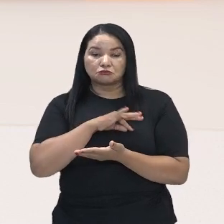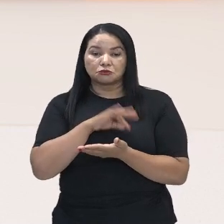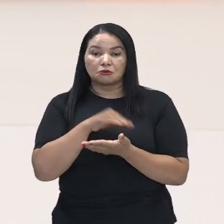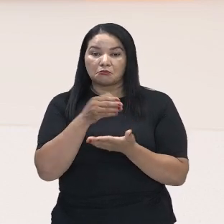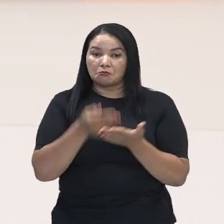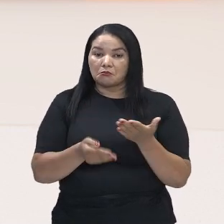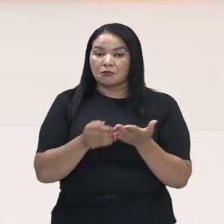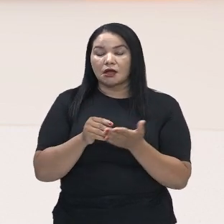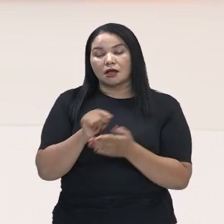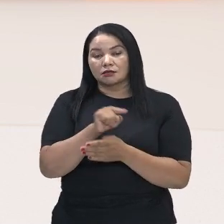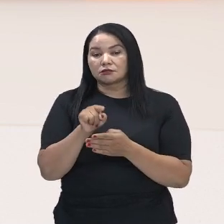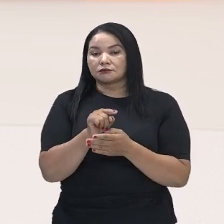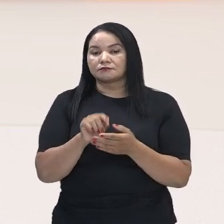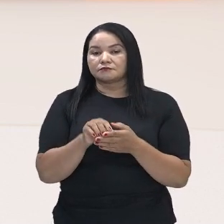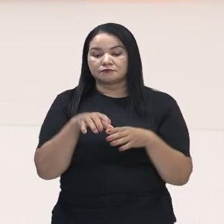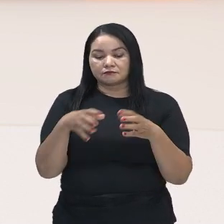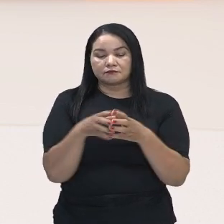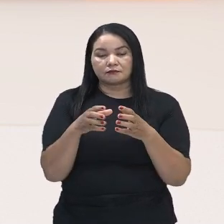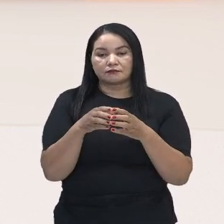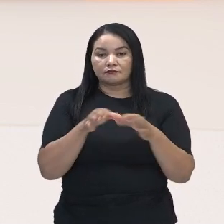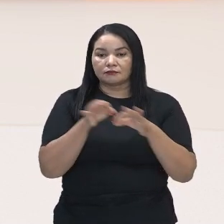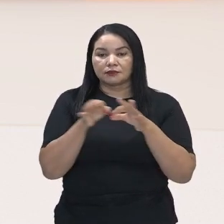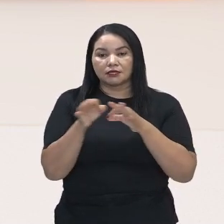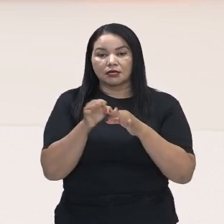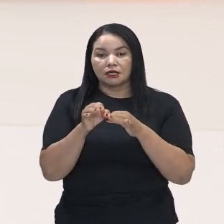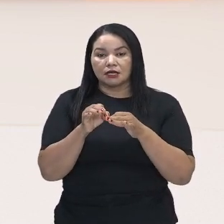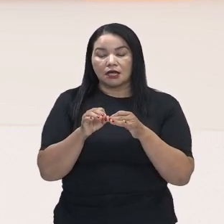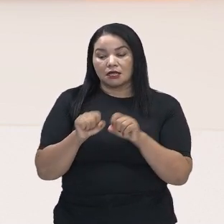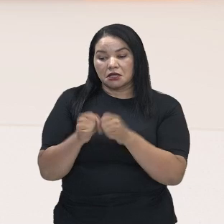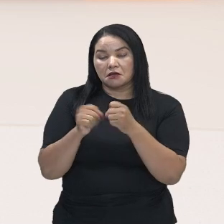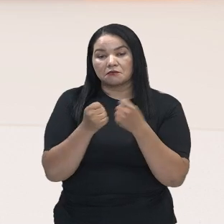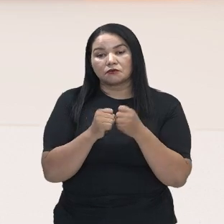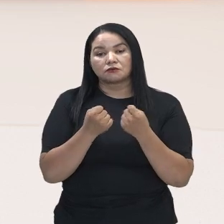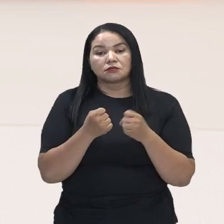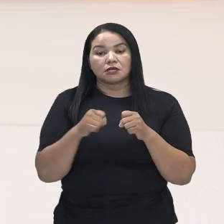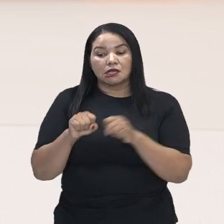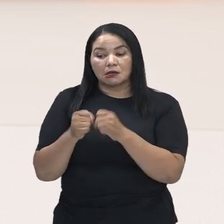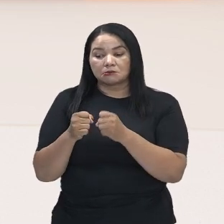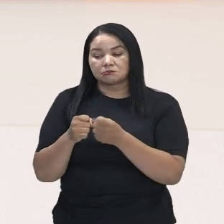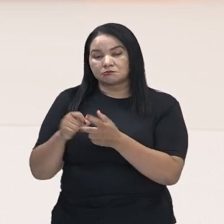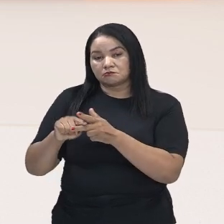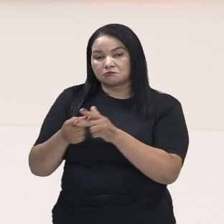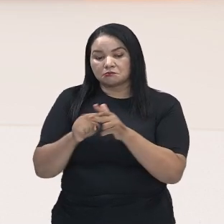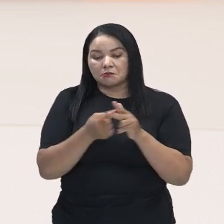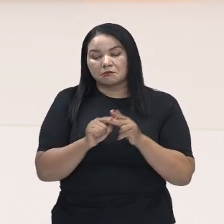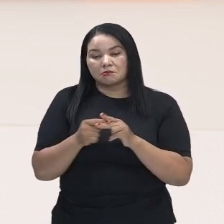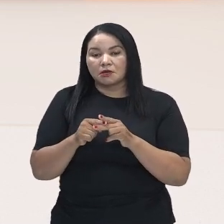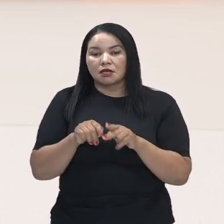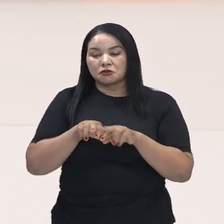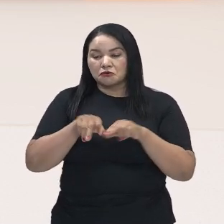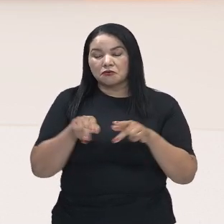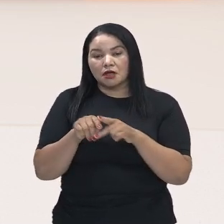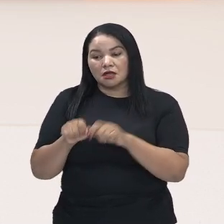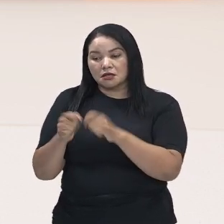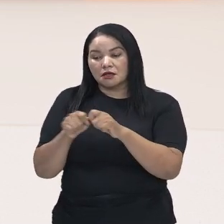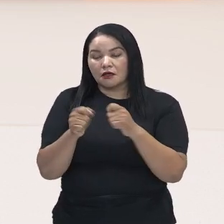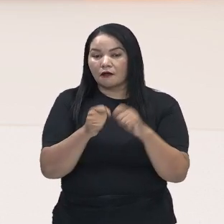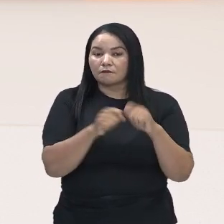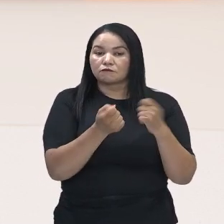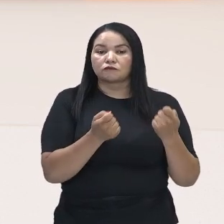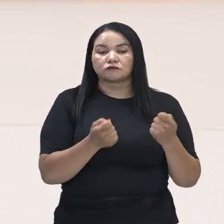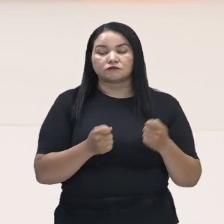sobre os ludistas, em tese, eles eram conhecidos como os quebradores de máquinas, certo? Então, quando estiver